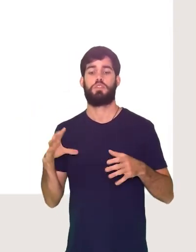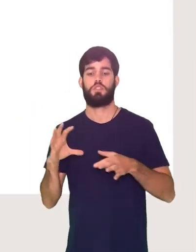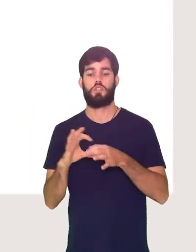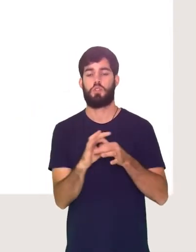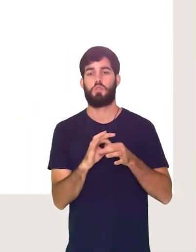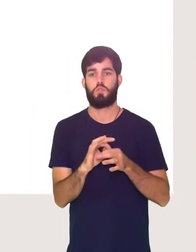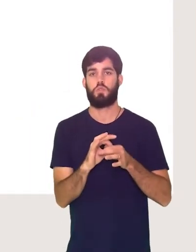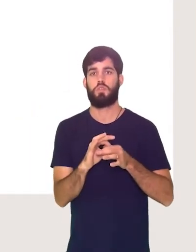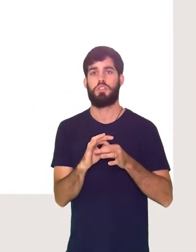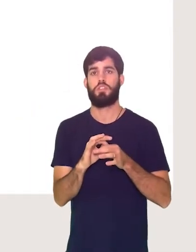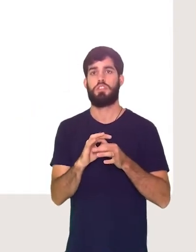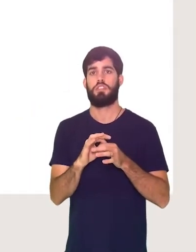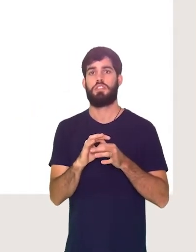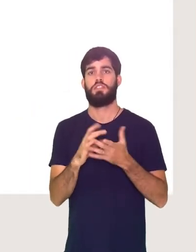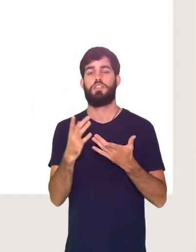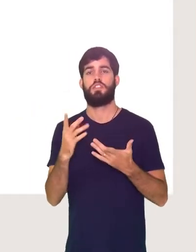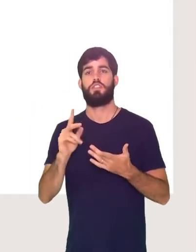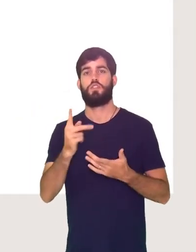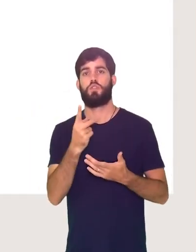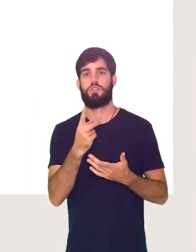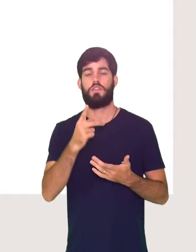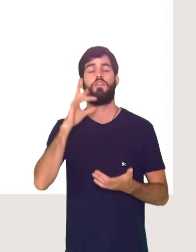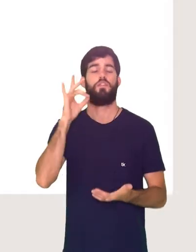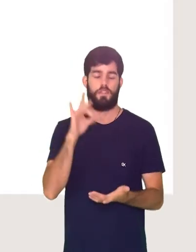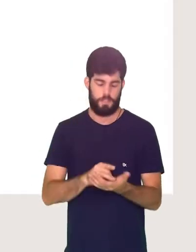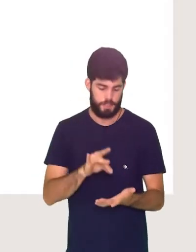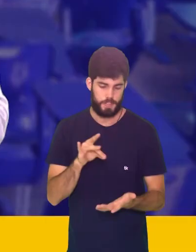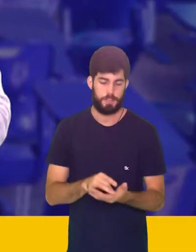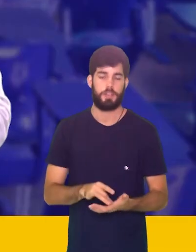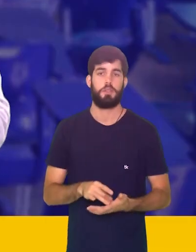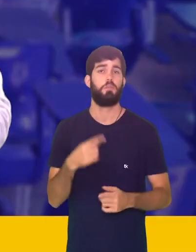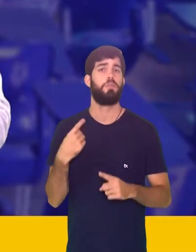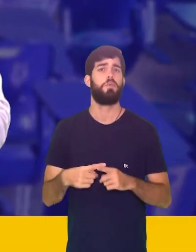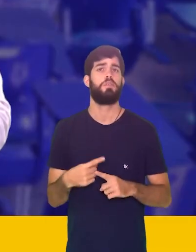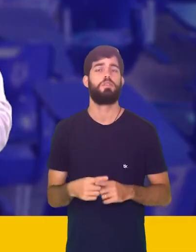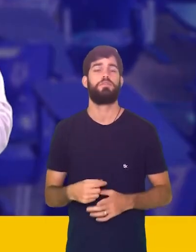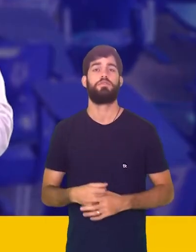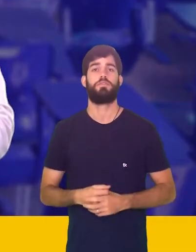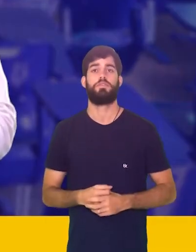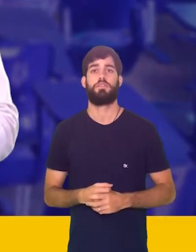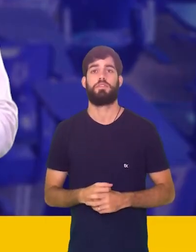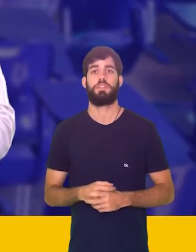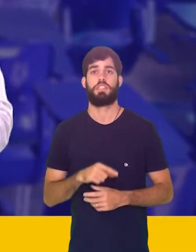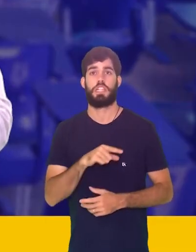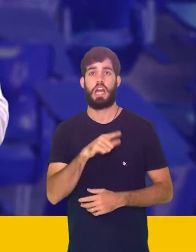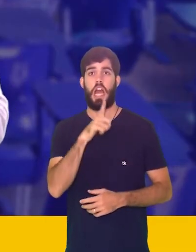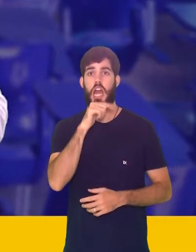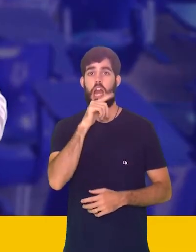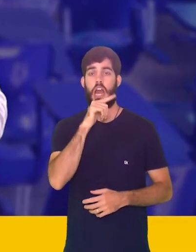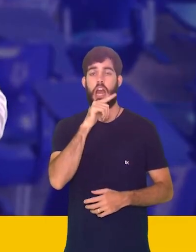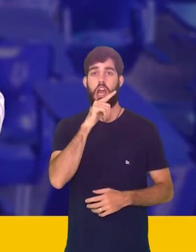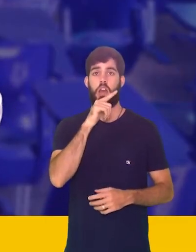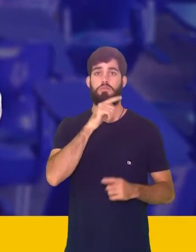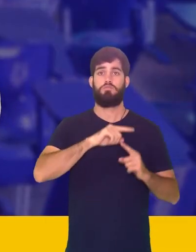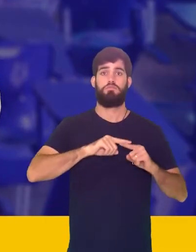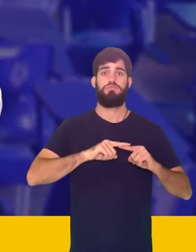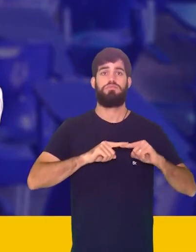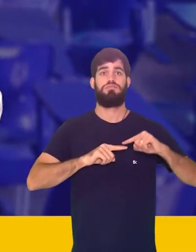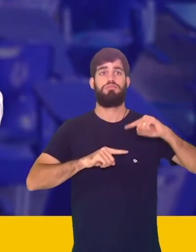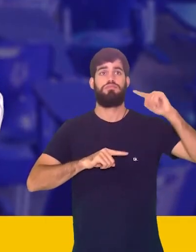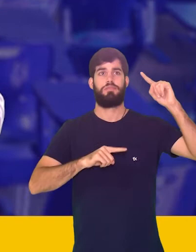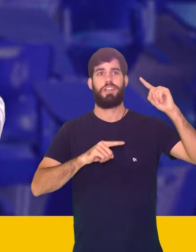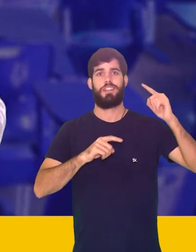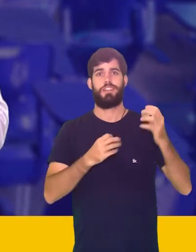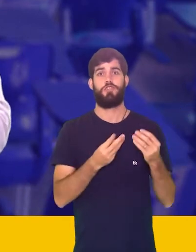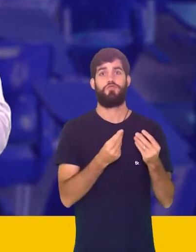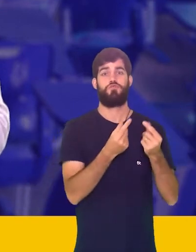interação extremamente intensa. Verdadeiríssimo, perfeito. O ponto de ebulição da água é muito maior do que o do CO2.